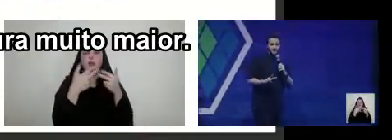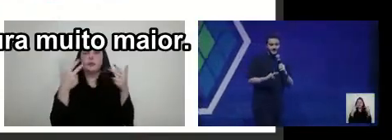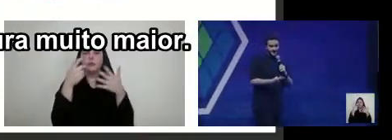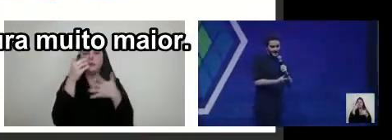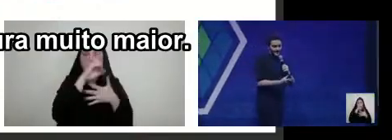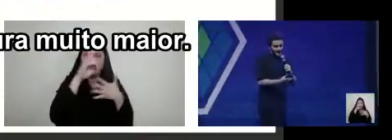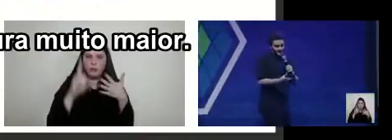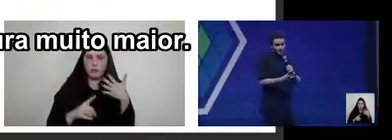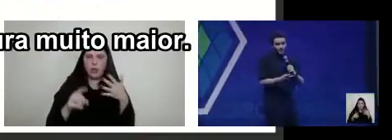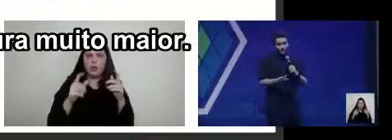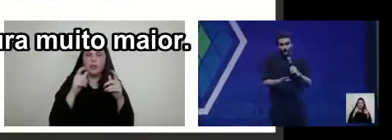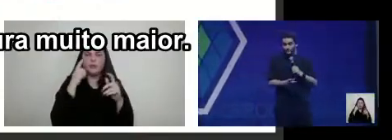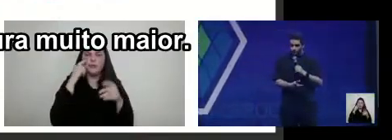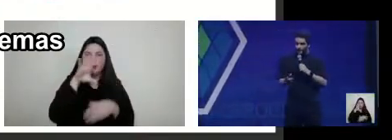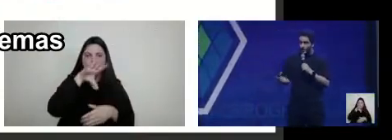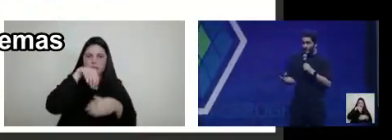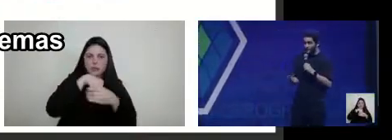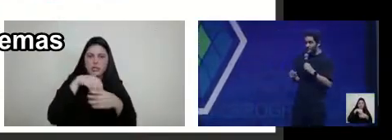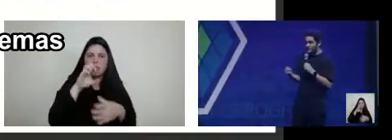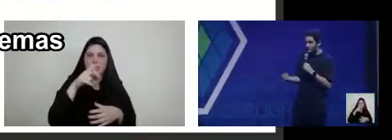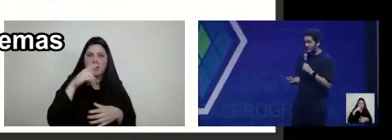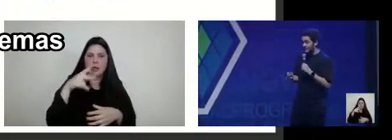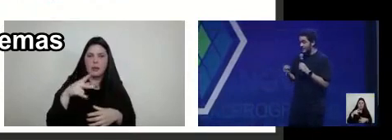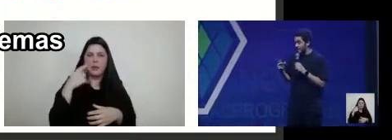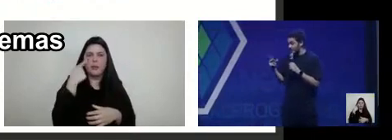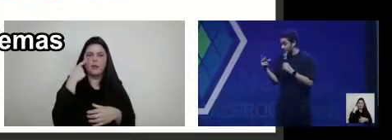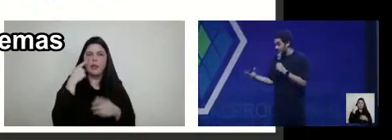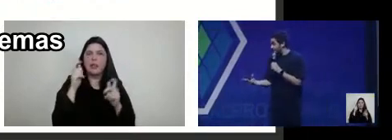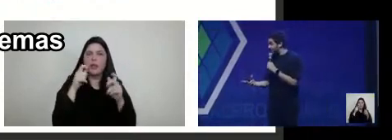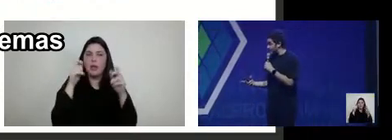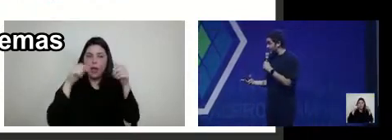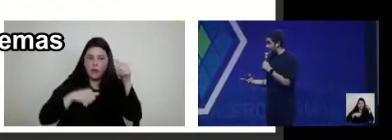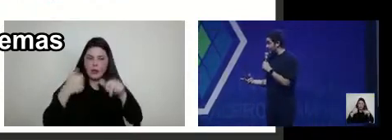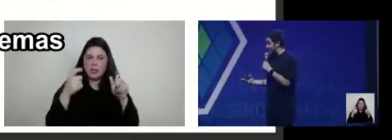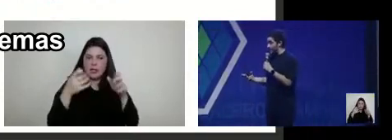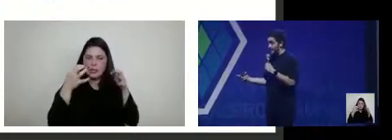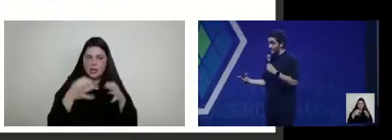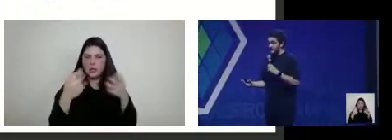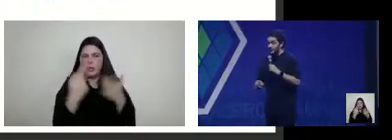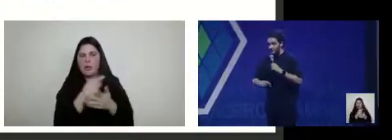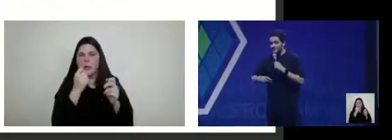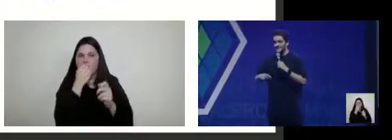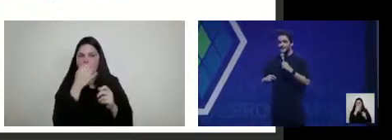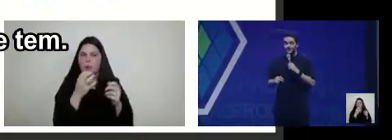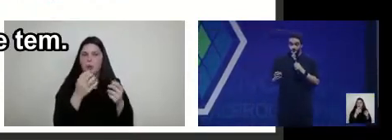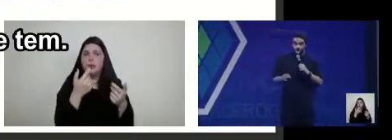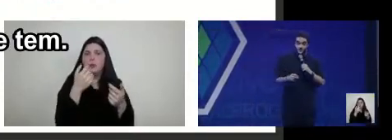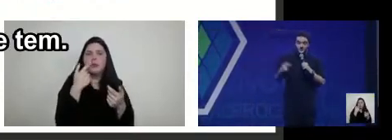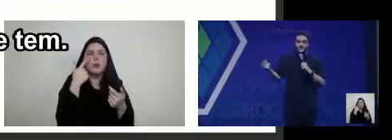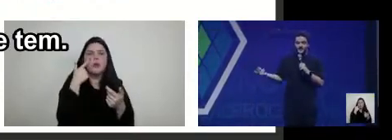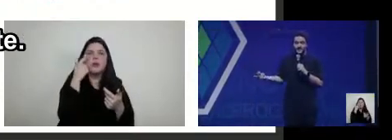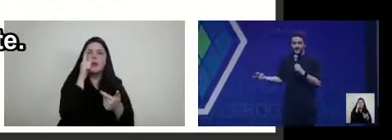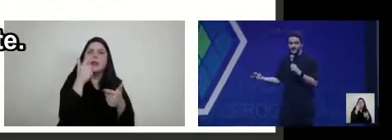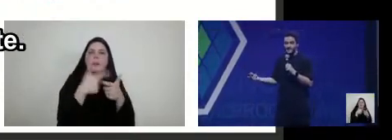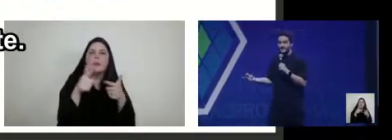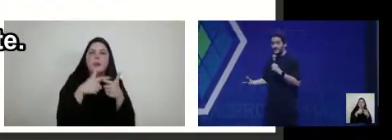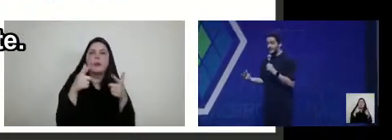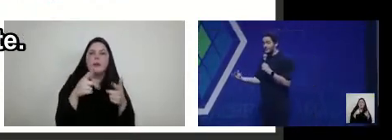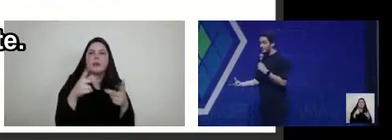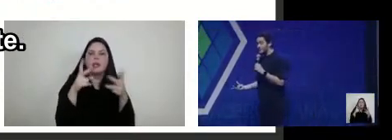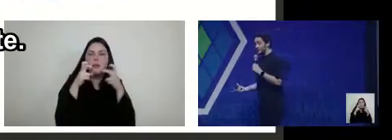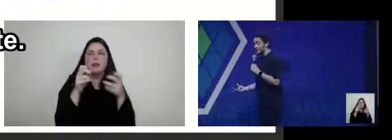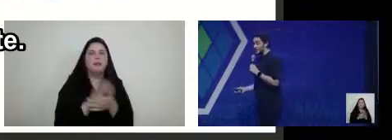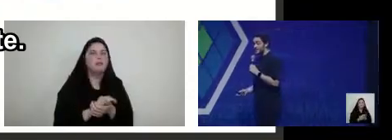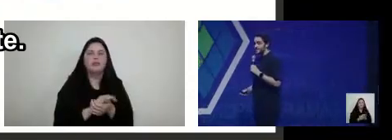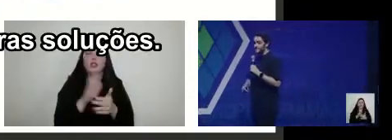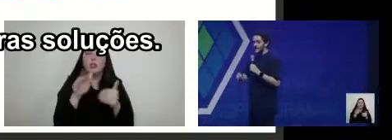permite que você tenha a sua cobertura muito maior. Então você identifica problemas até onde você sabe, até onde você não sabe que tem. Tá? Então